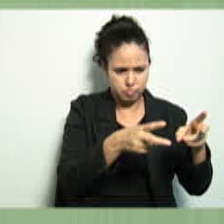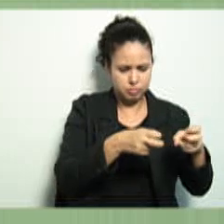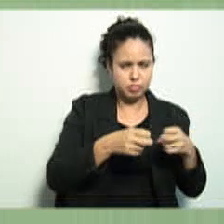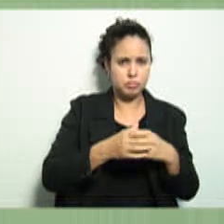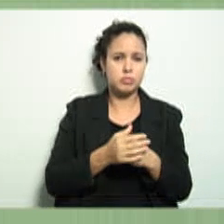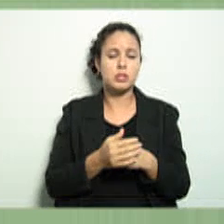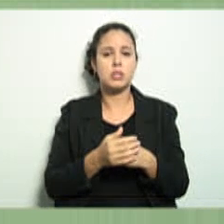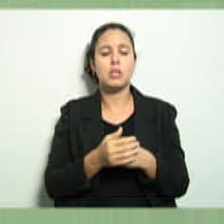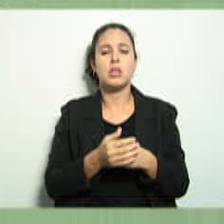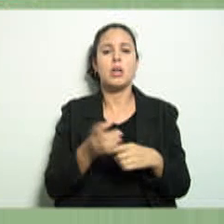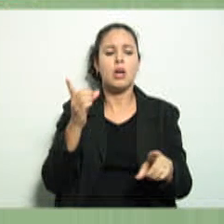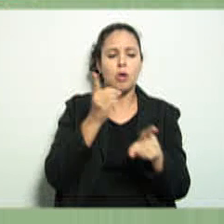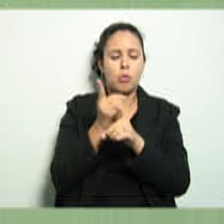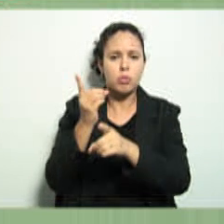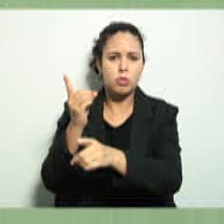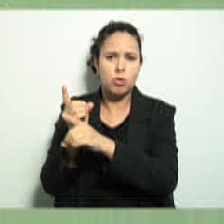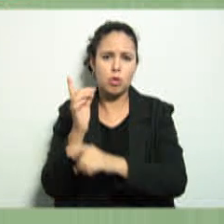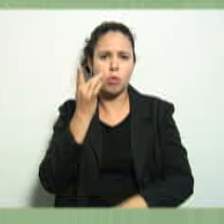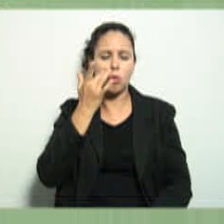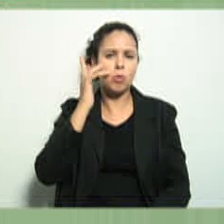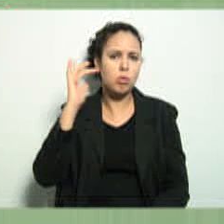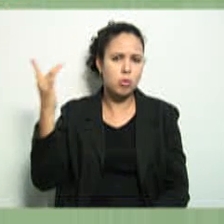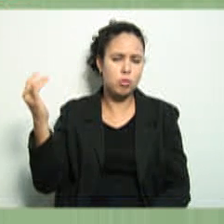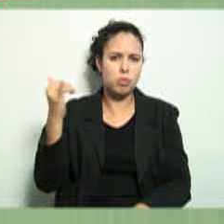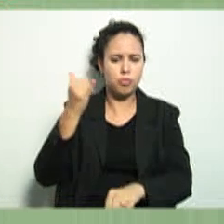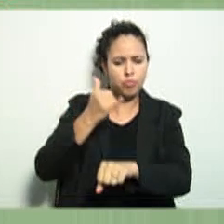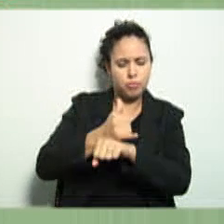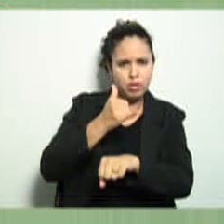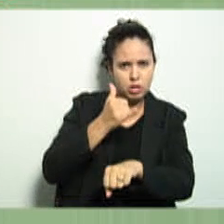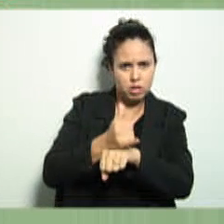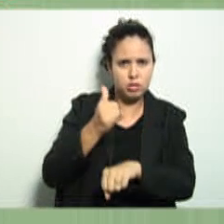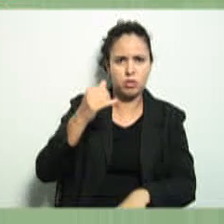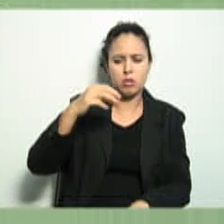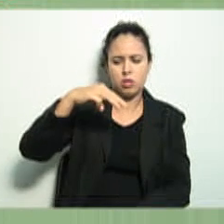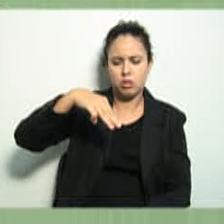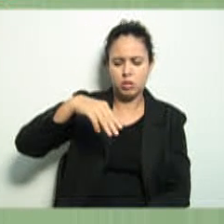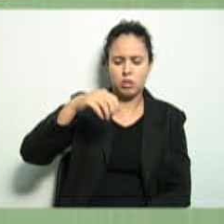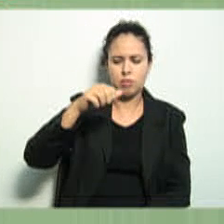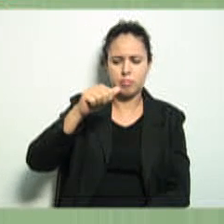ouro, ferro e manganês foram também encontrados no nosso estado.